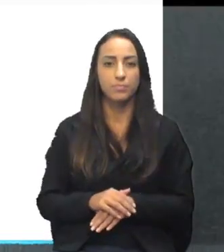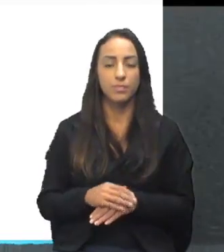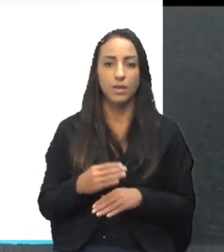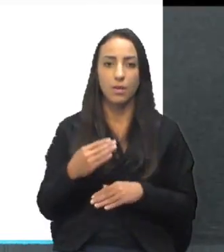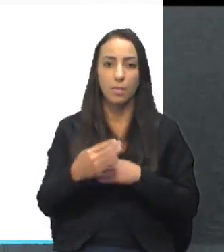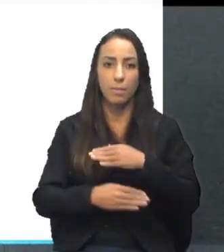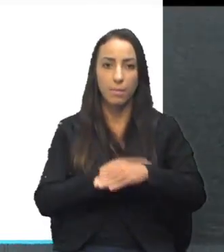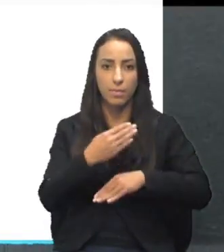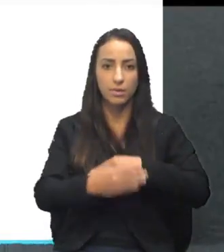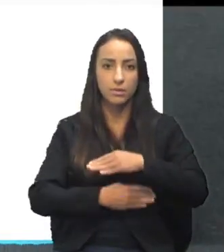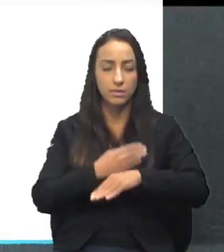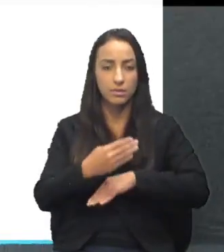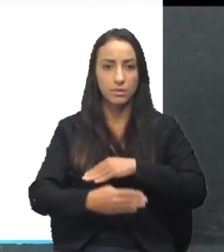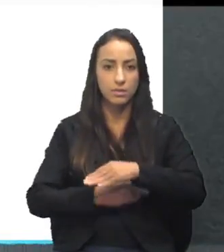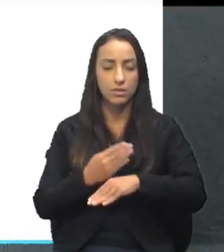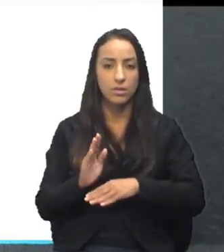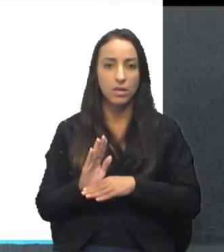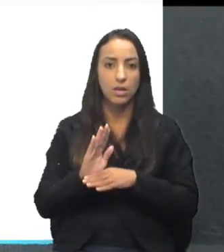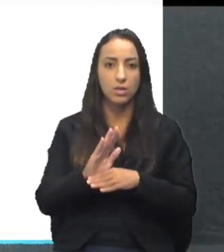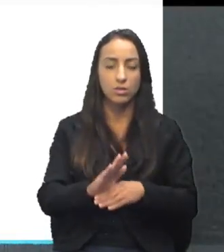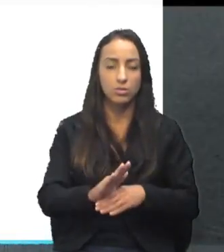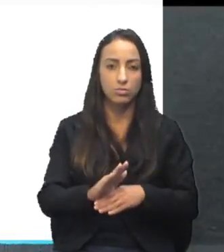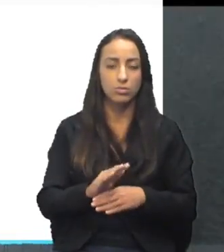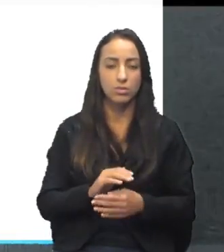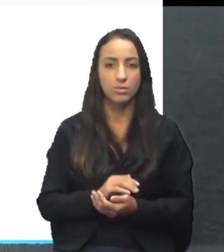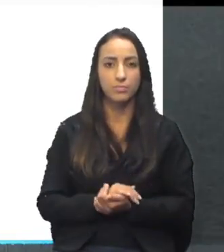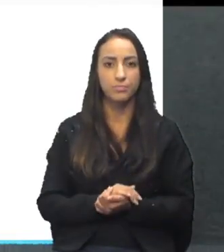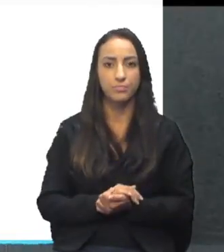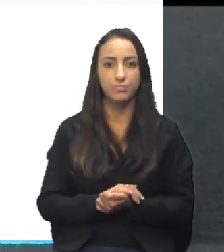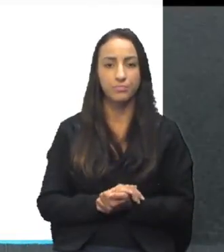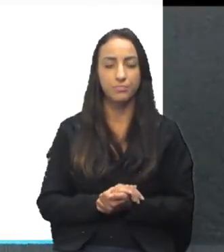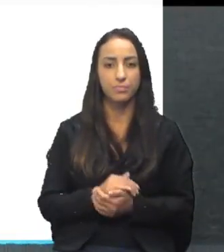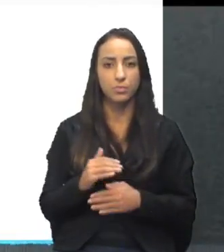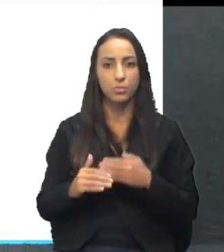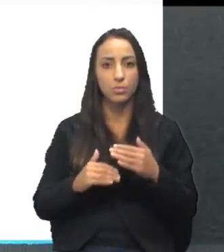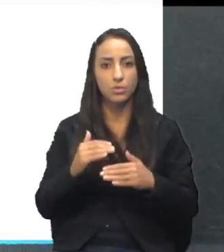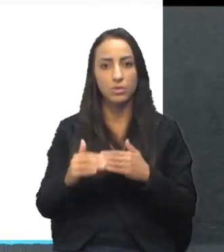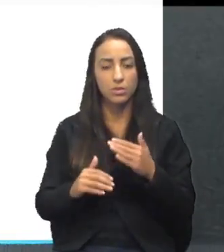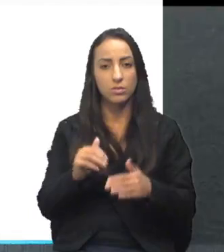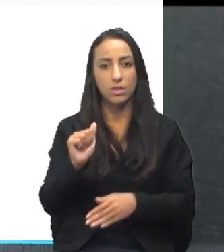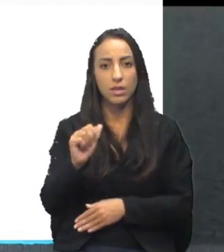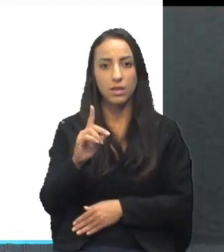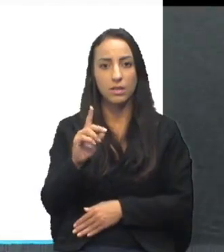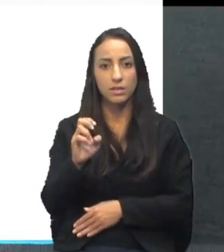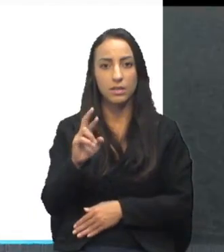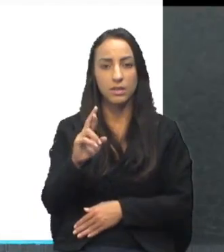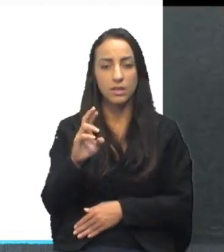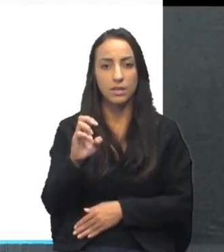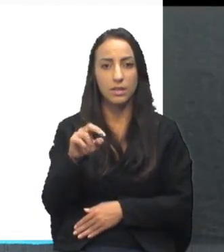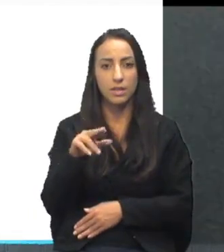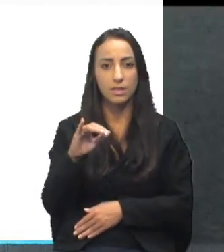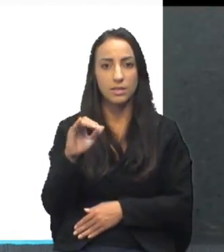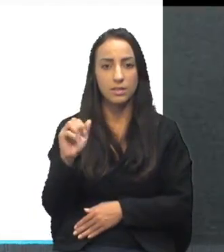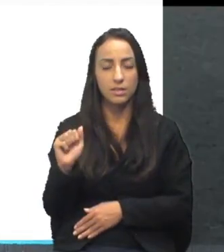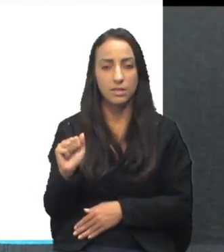a bandagem circular auxilia no processo, então, de aderência, de fixação,